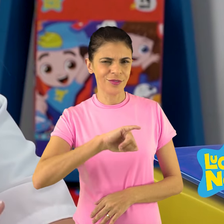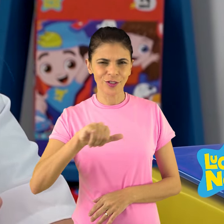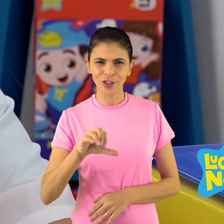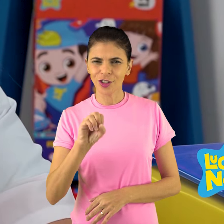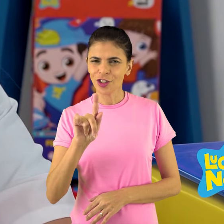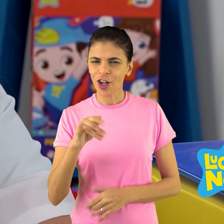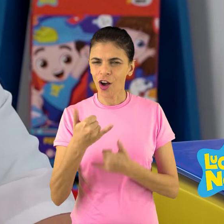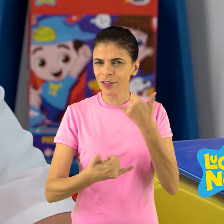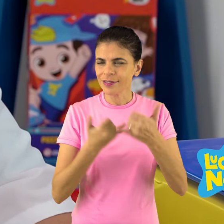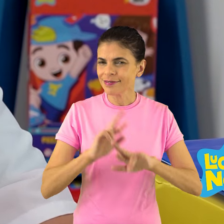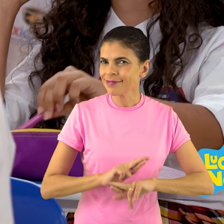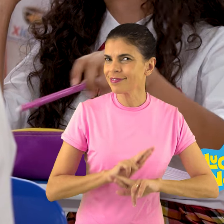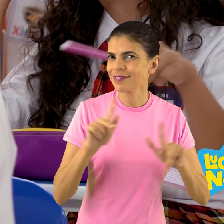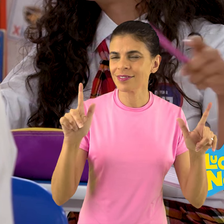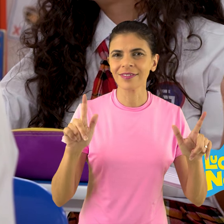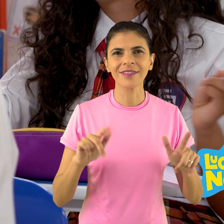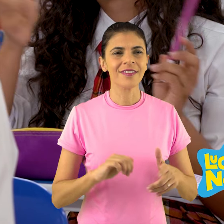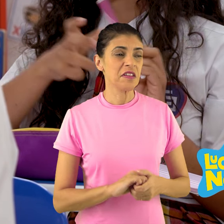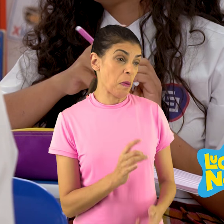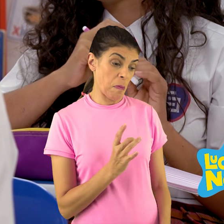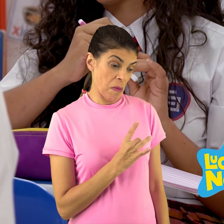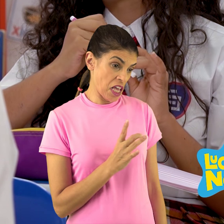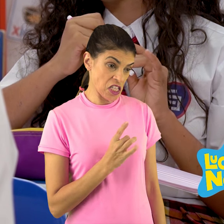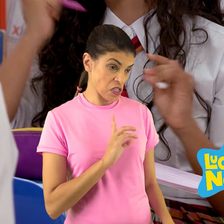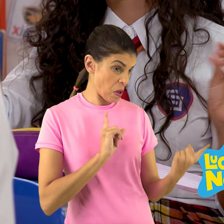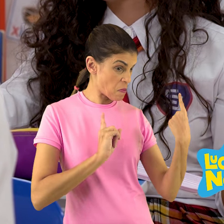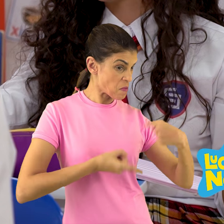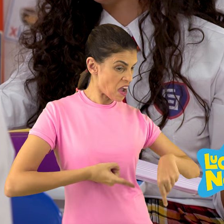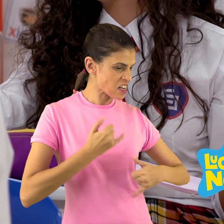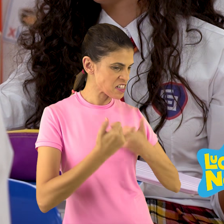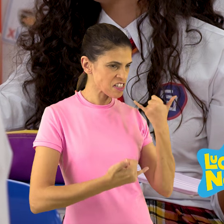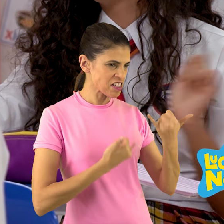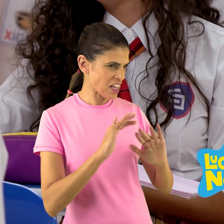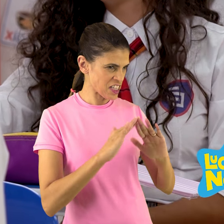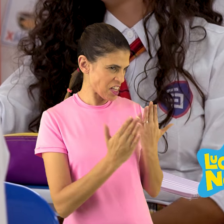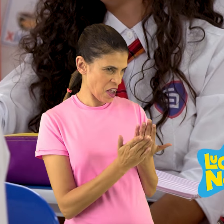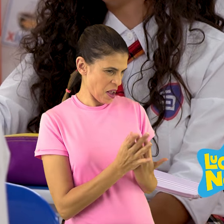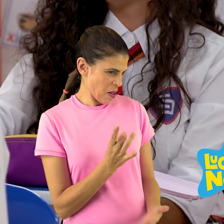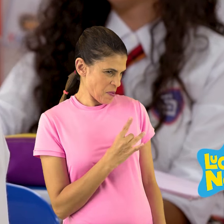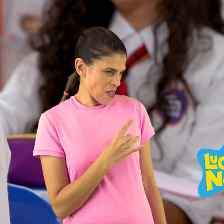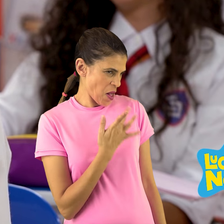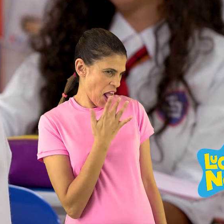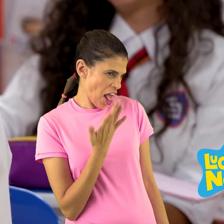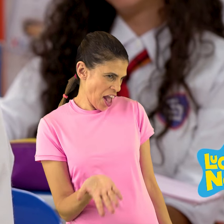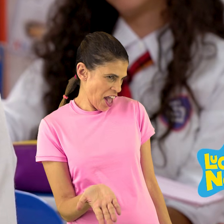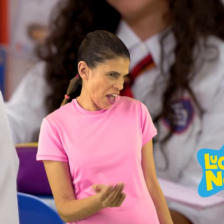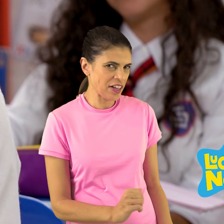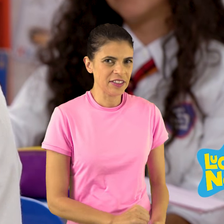ser diferentes. Tá com medinho de me enfrentar nos jogos escolares, é?